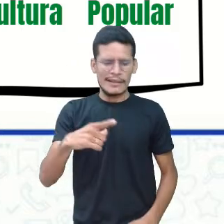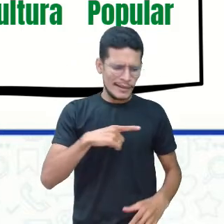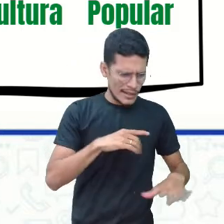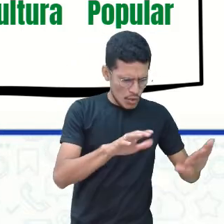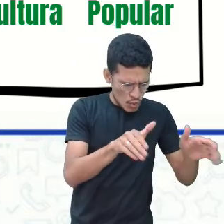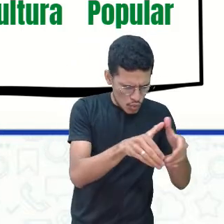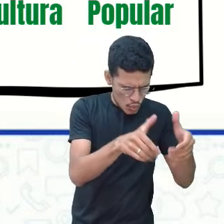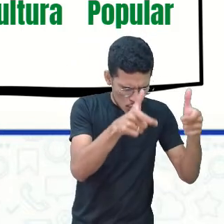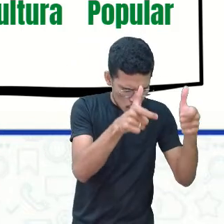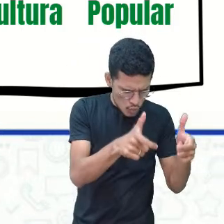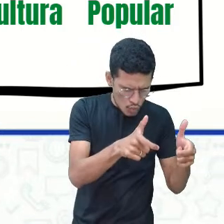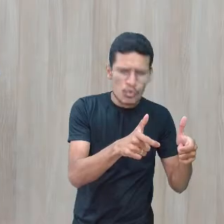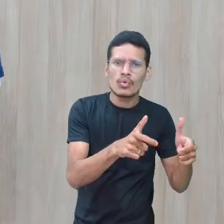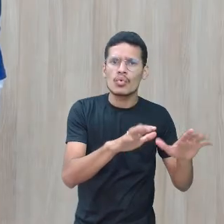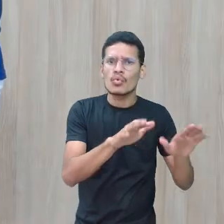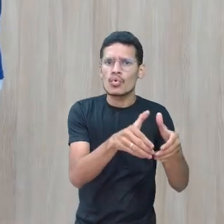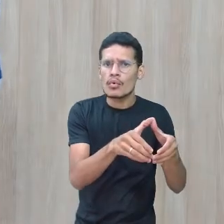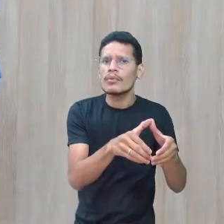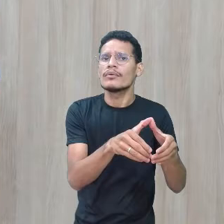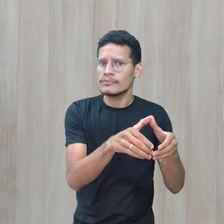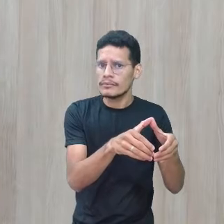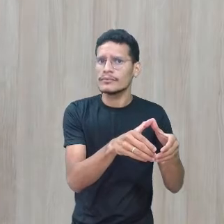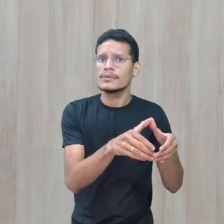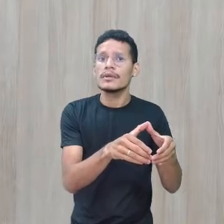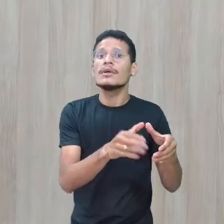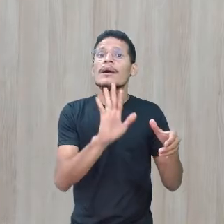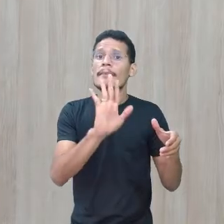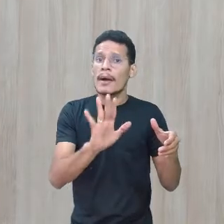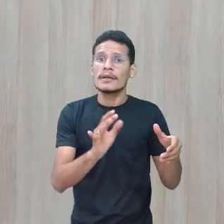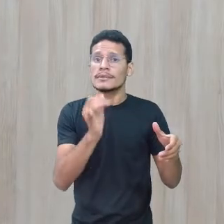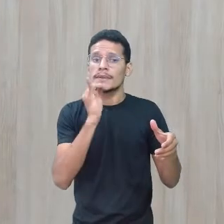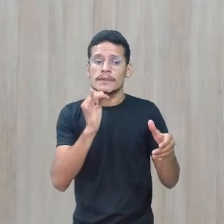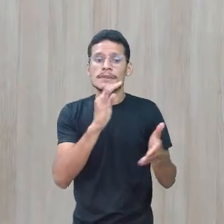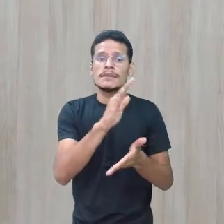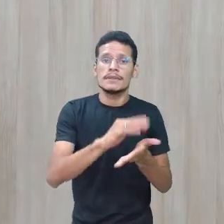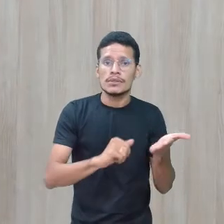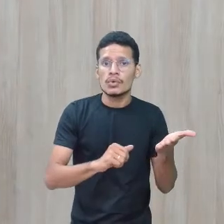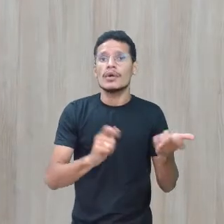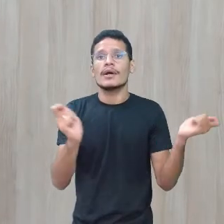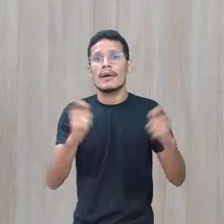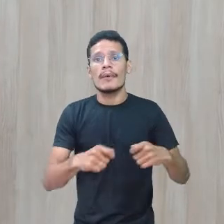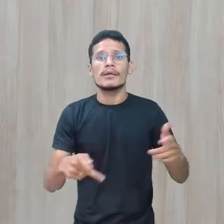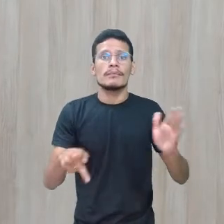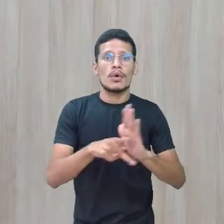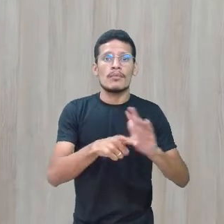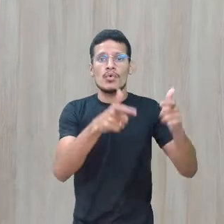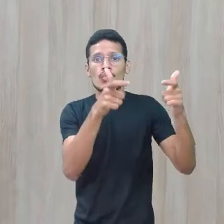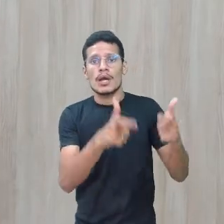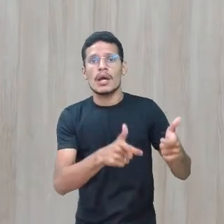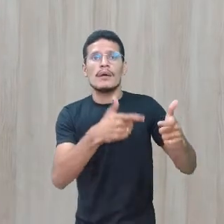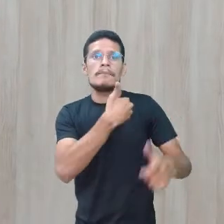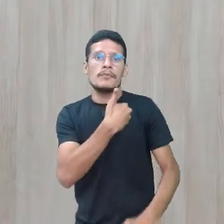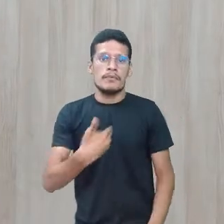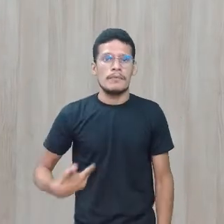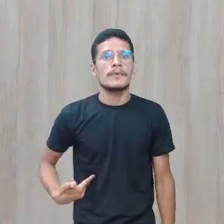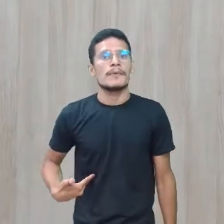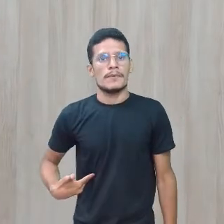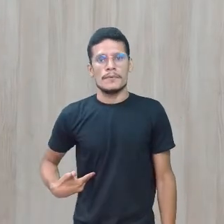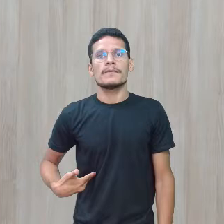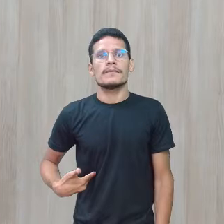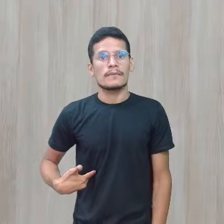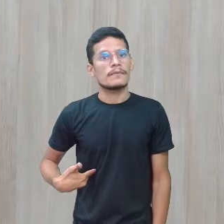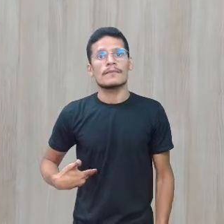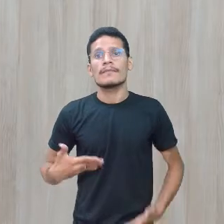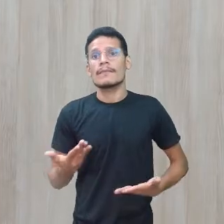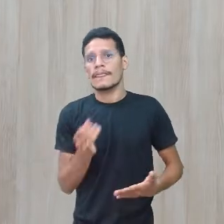posse, né, aquele local foi expropriado, né, e passou a ser um local de utilidade pública, né?